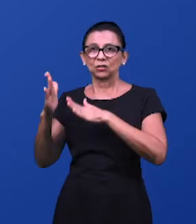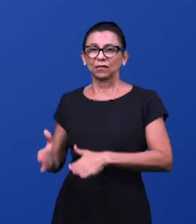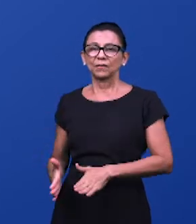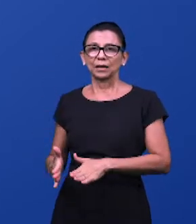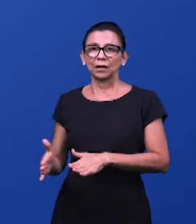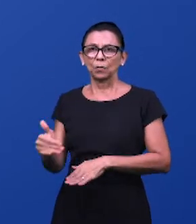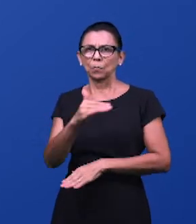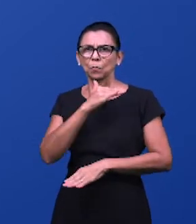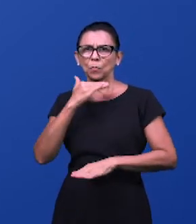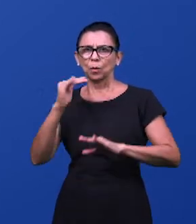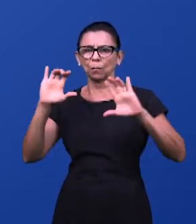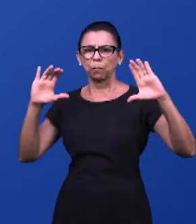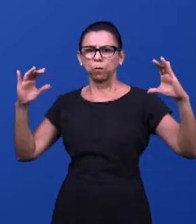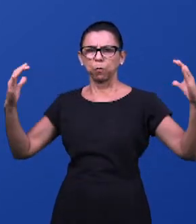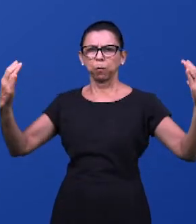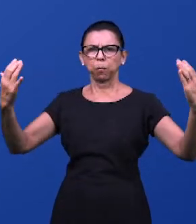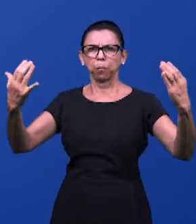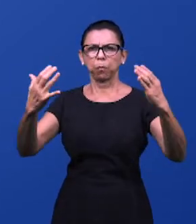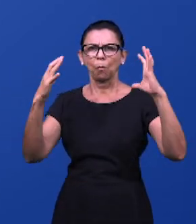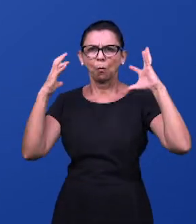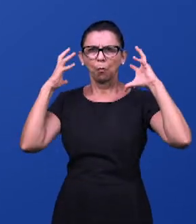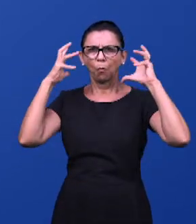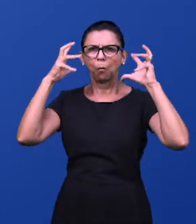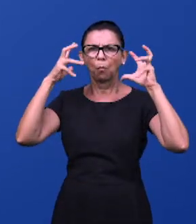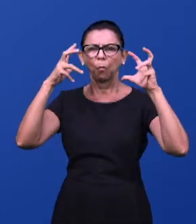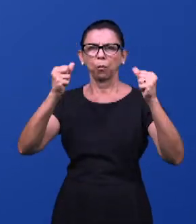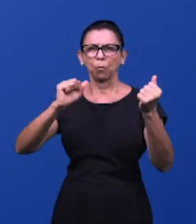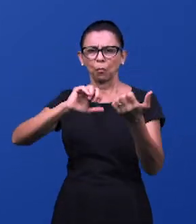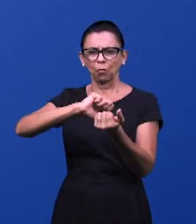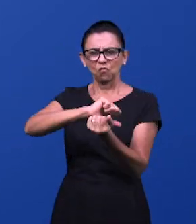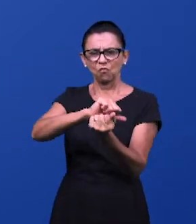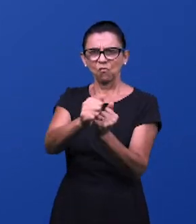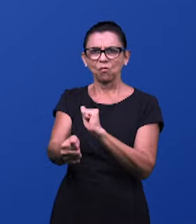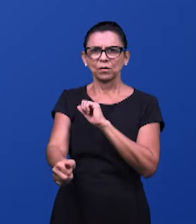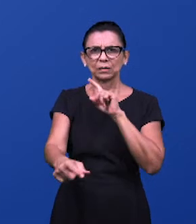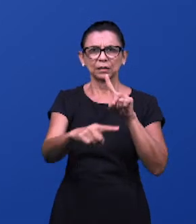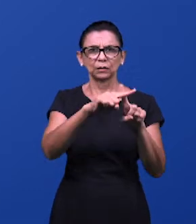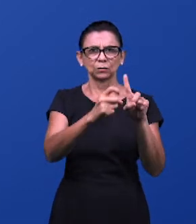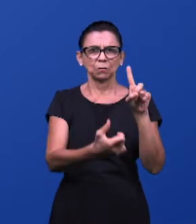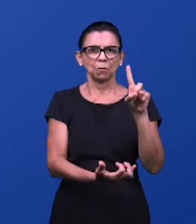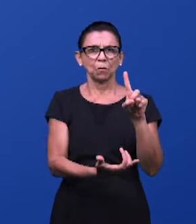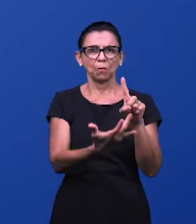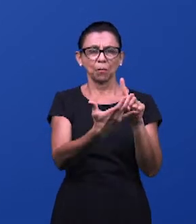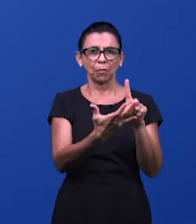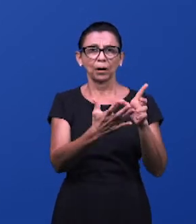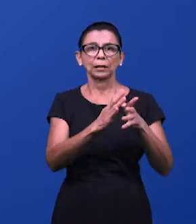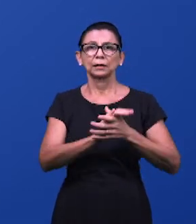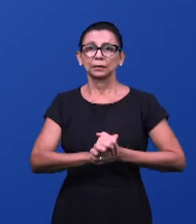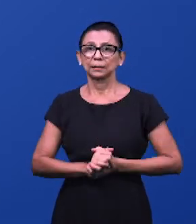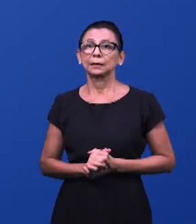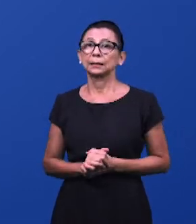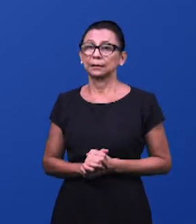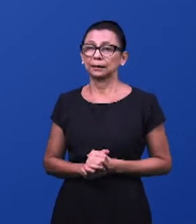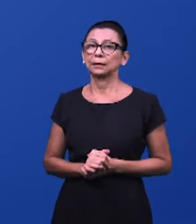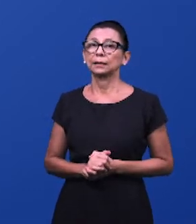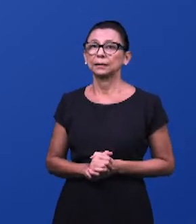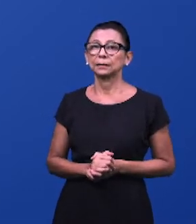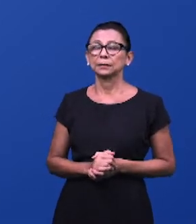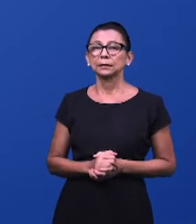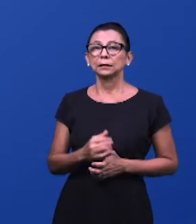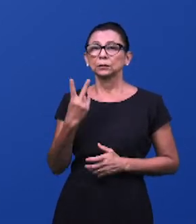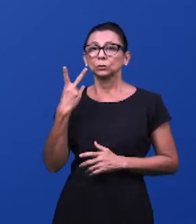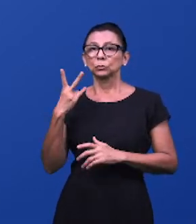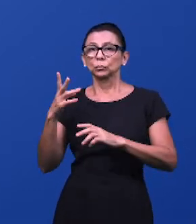as perseguições, a união com o Estado, o Evangelho ficou escondido. A igreja sofreu